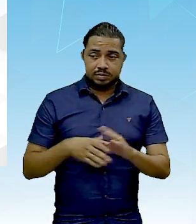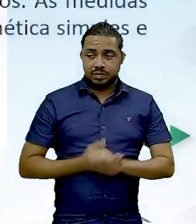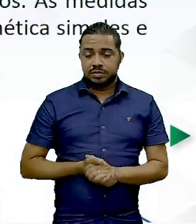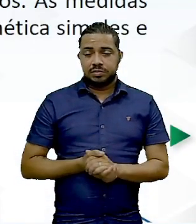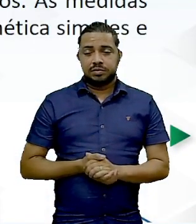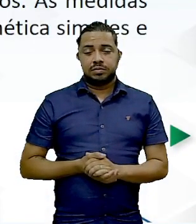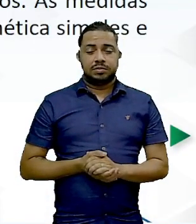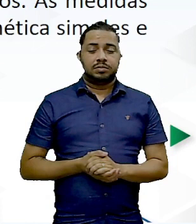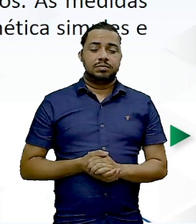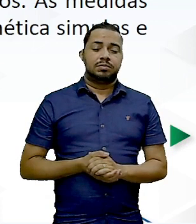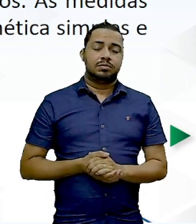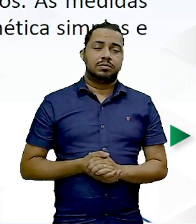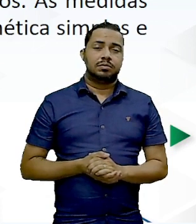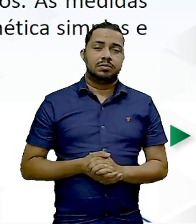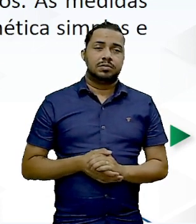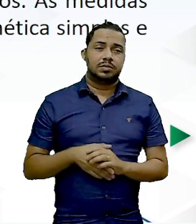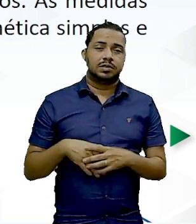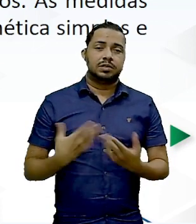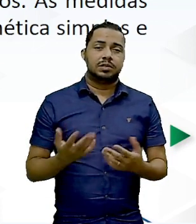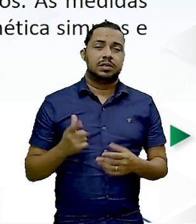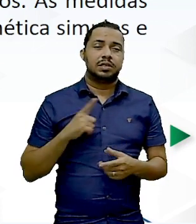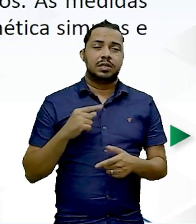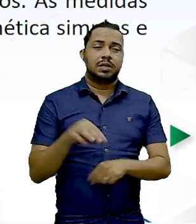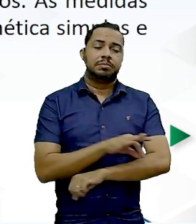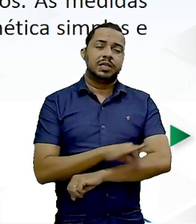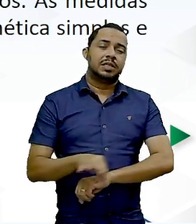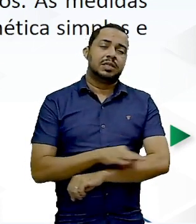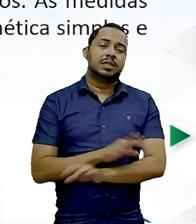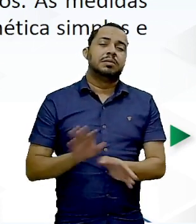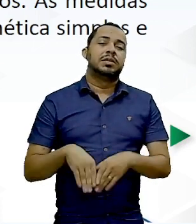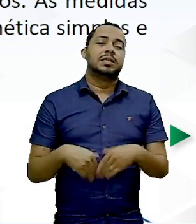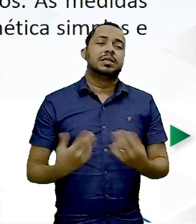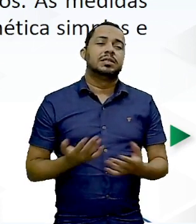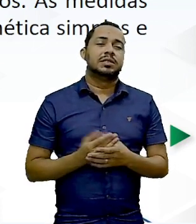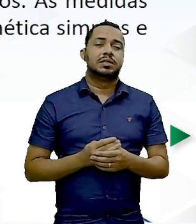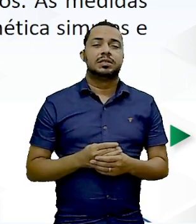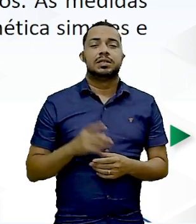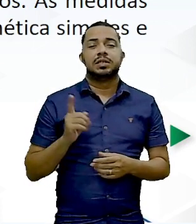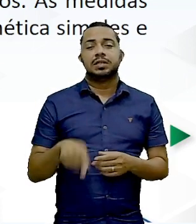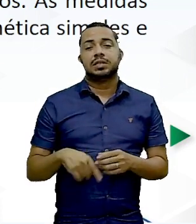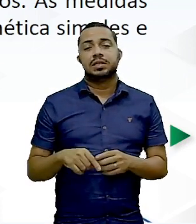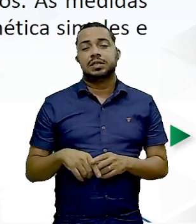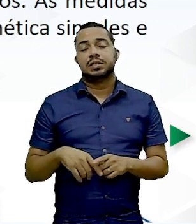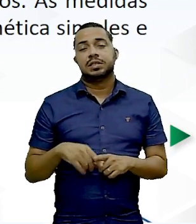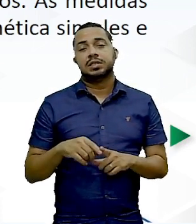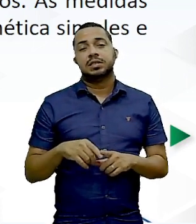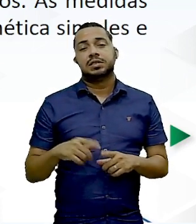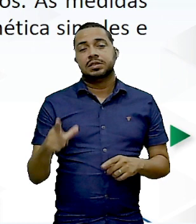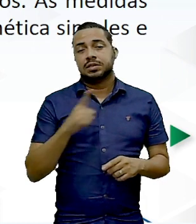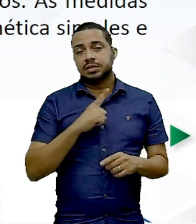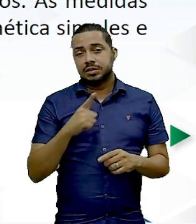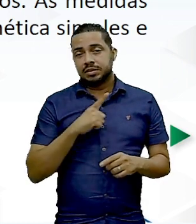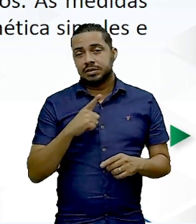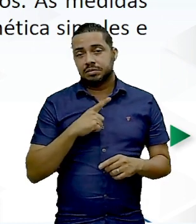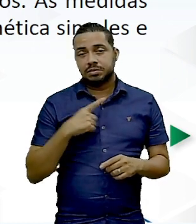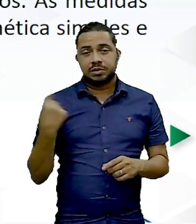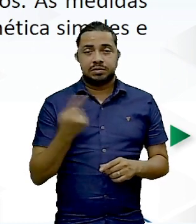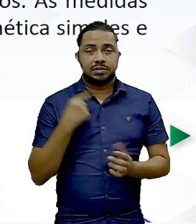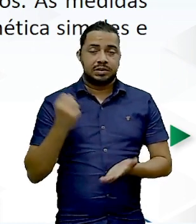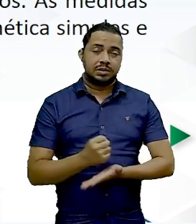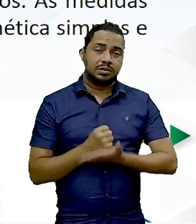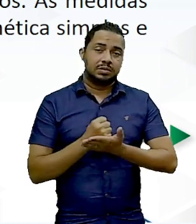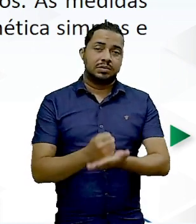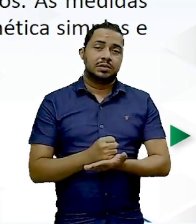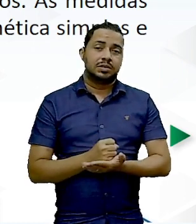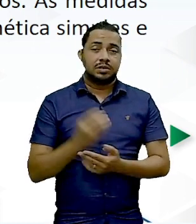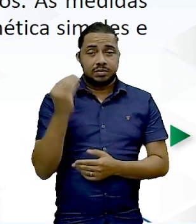Vamos lá, então. Que são essas medidas e para que servem, né? Essas medidas estatísticas, elas existem para nos ajudar a